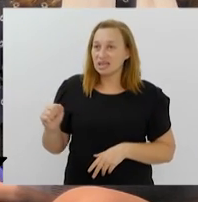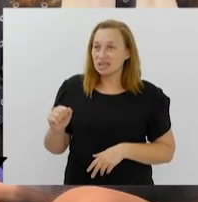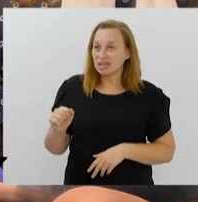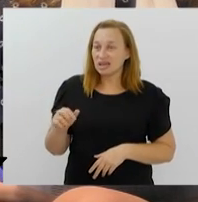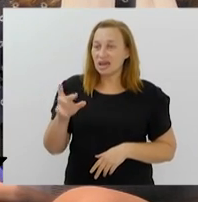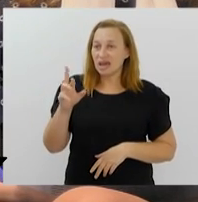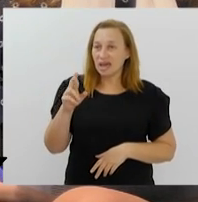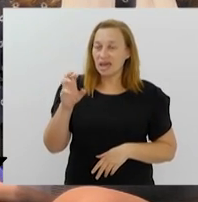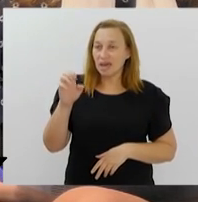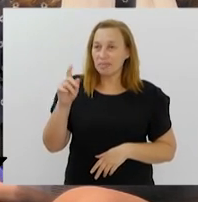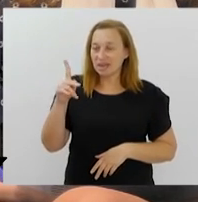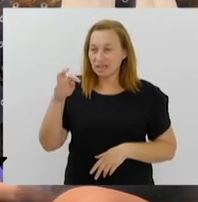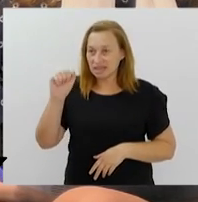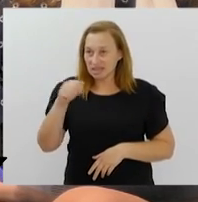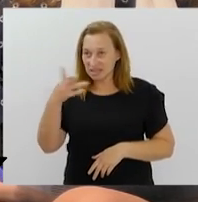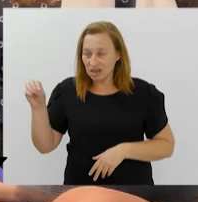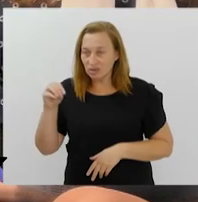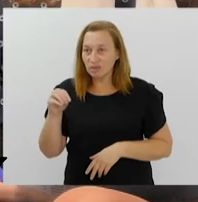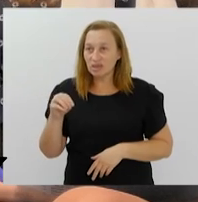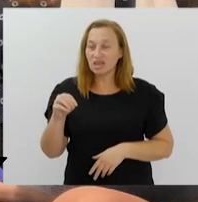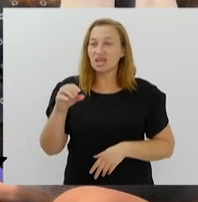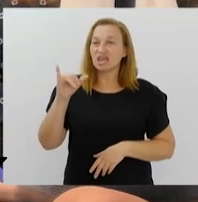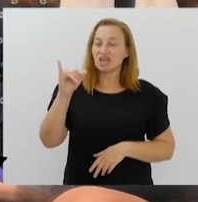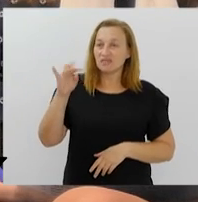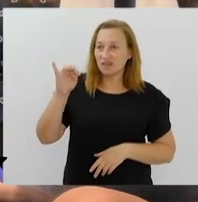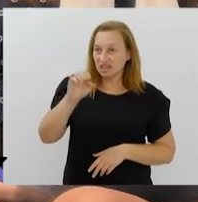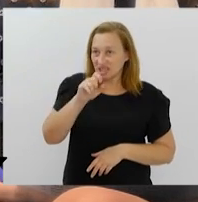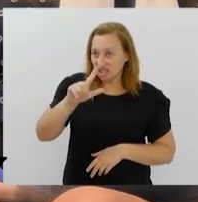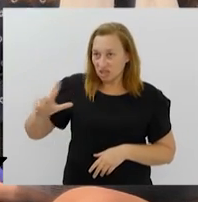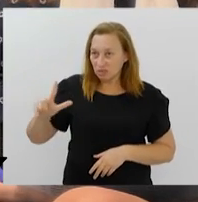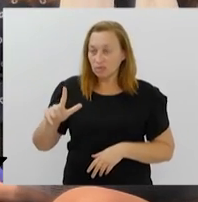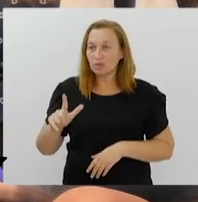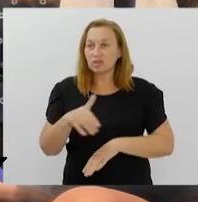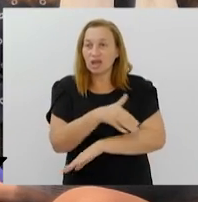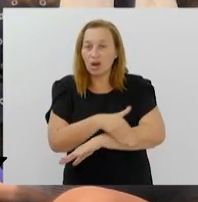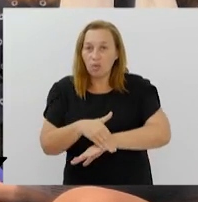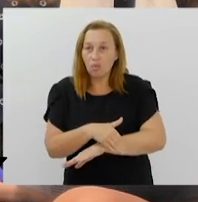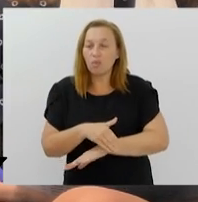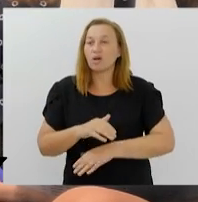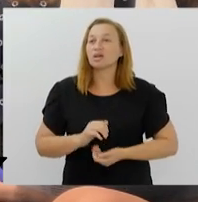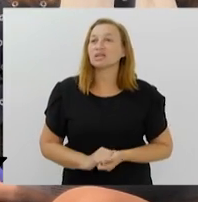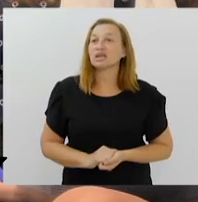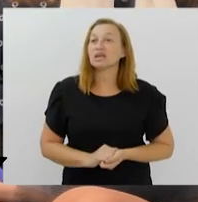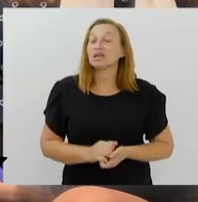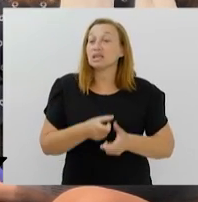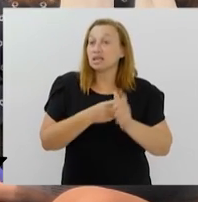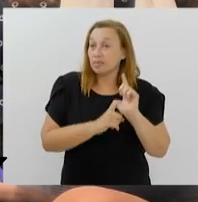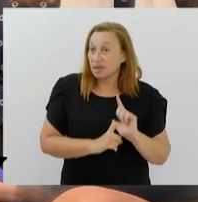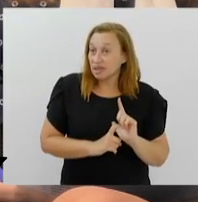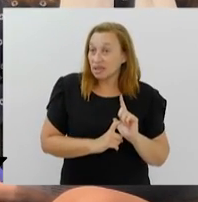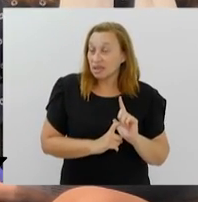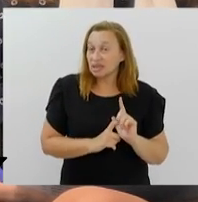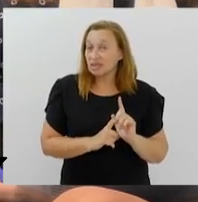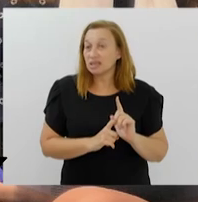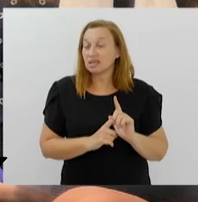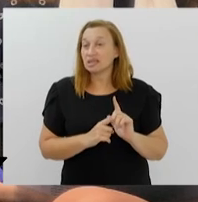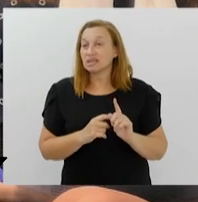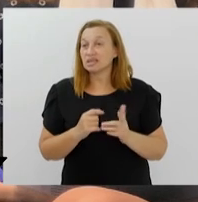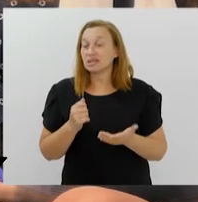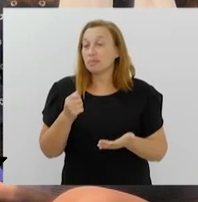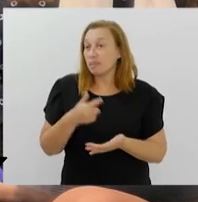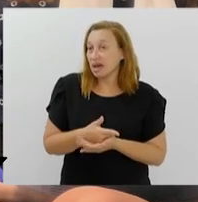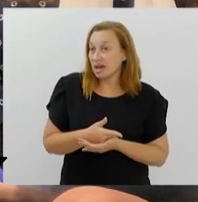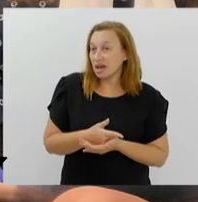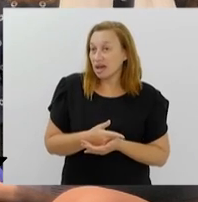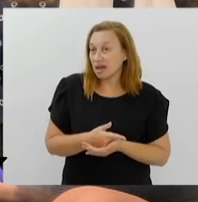eh inscrita tal tal tal não se situada no endereço tal está com pendências financeiras em aberto conforme descrito